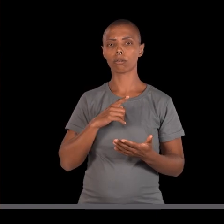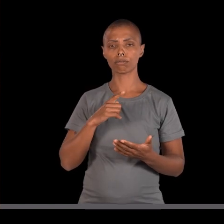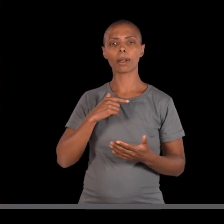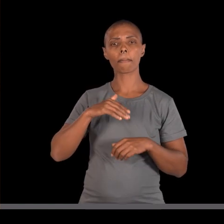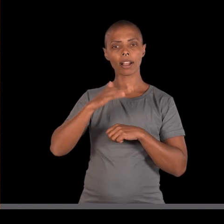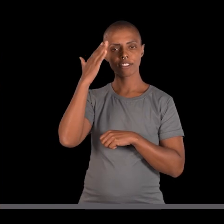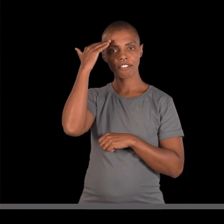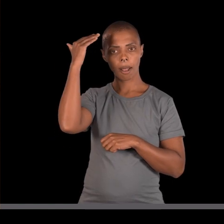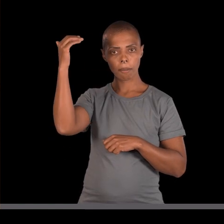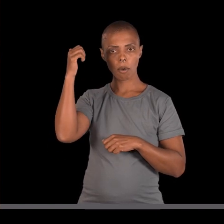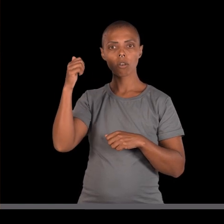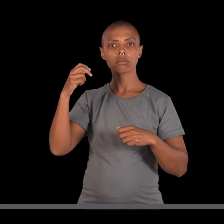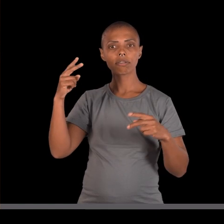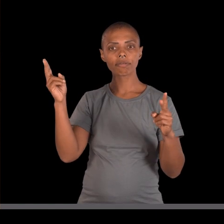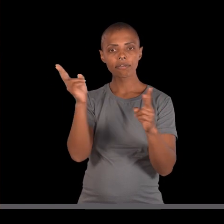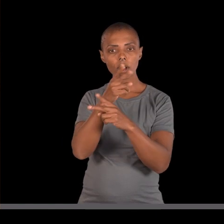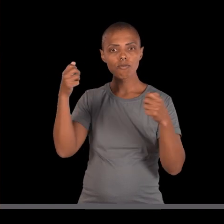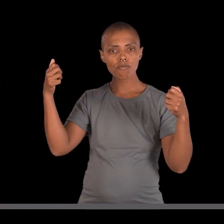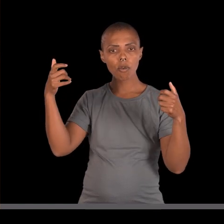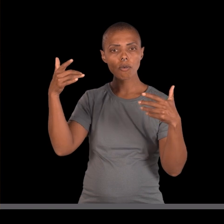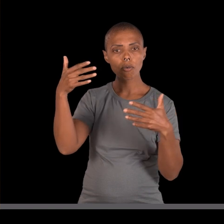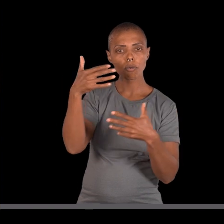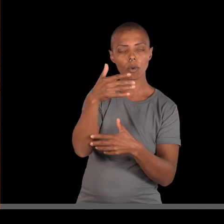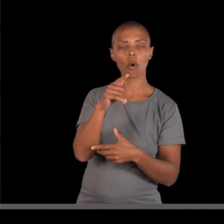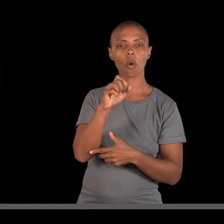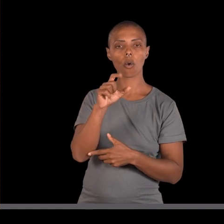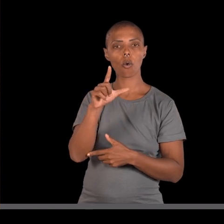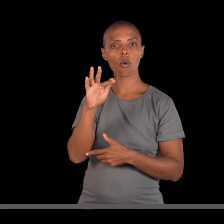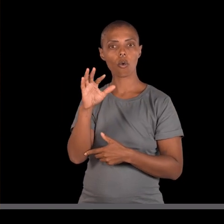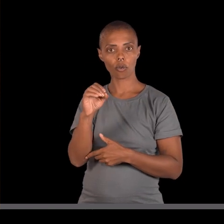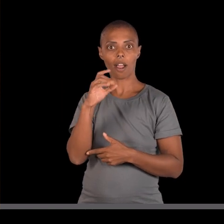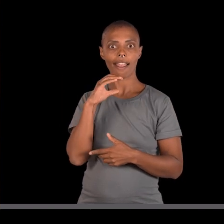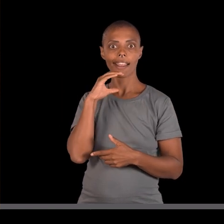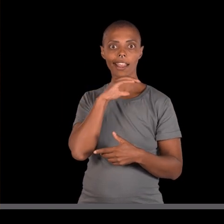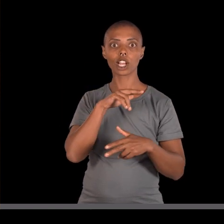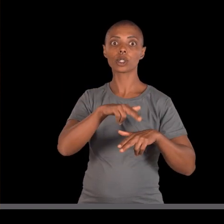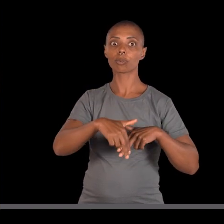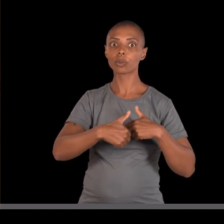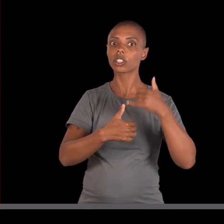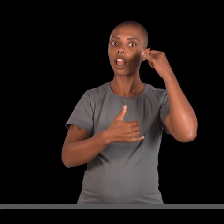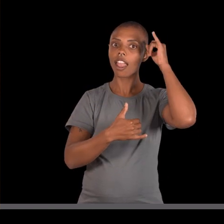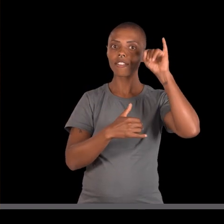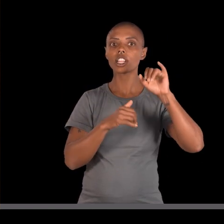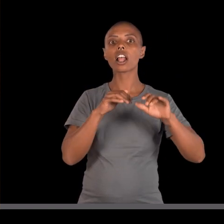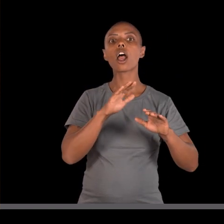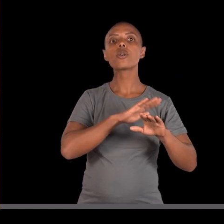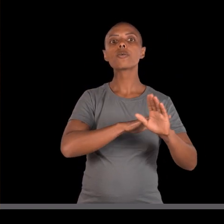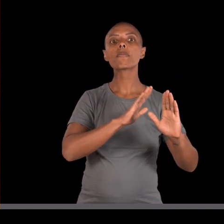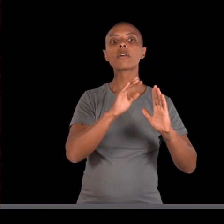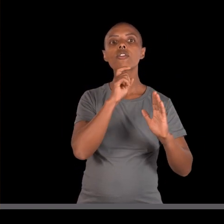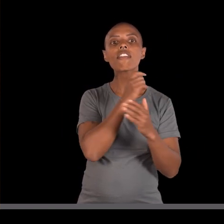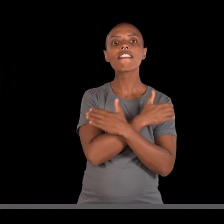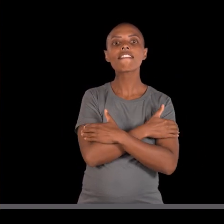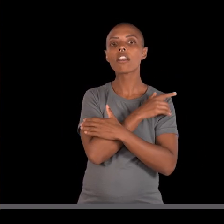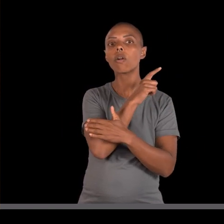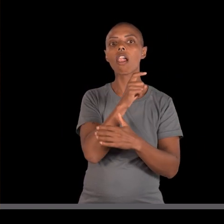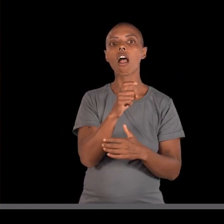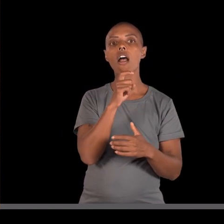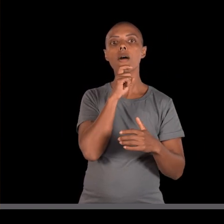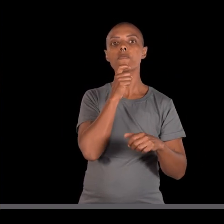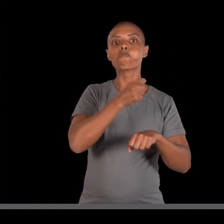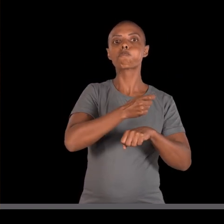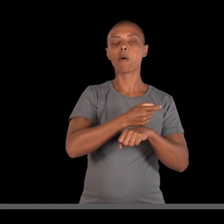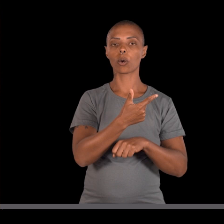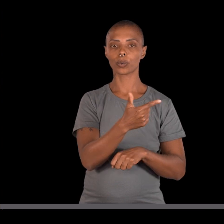Então, você vai ter como correntes famosas a corrente do Golfo, que é uma corrente quente, que vai atingir a Europa, vai evitar que os portos da Europa se congelem